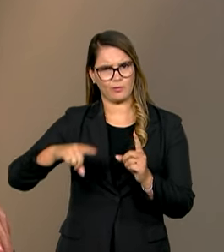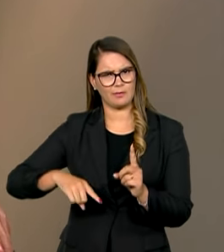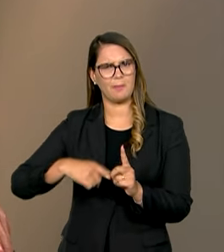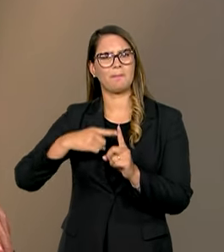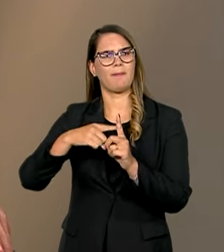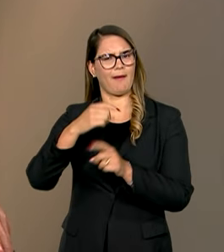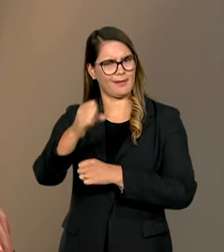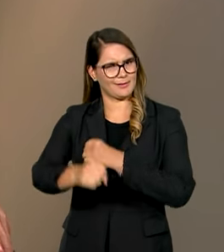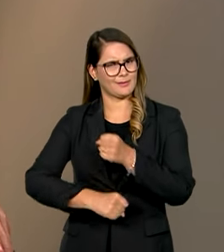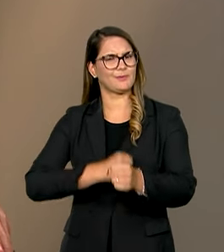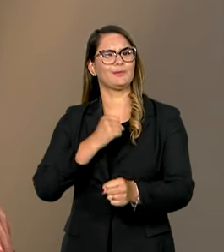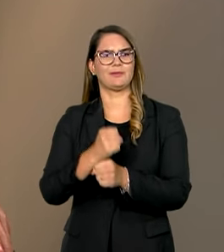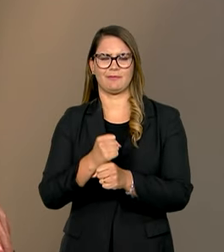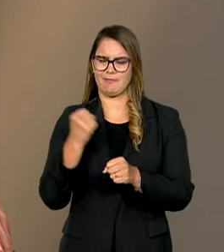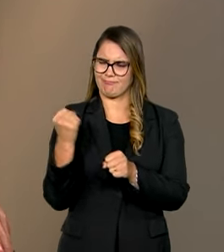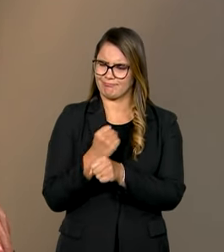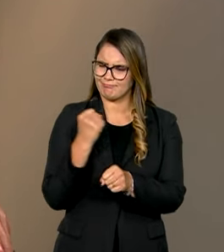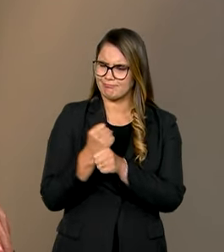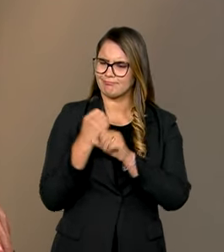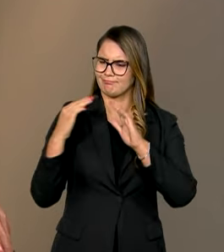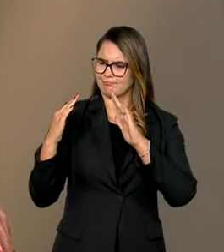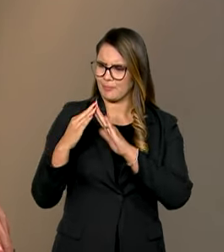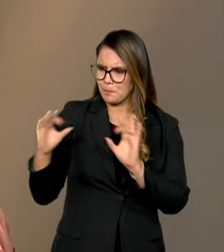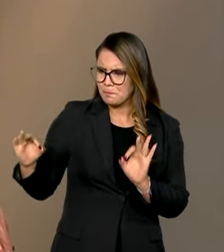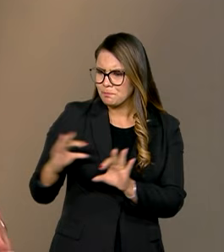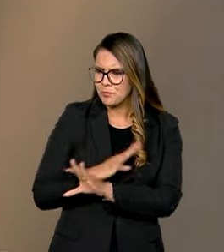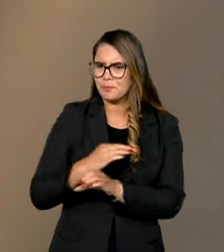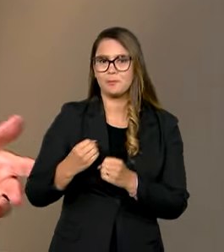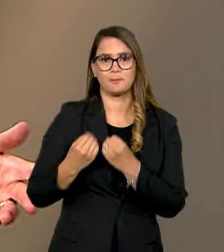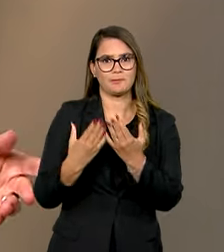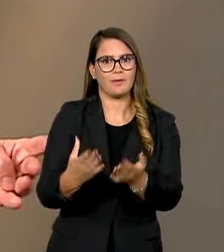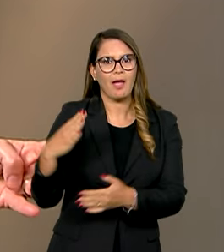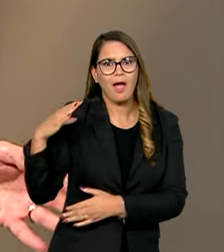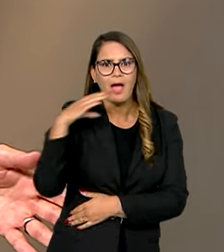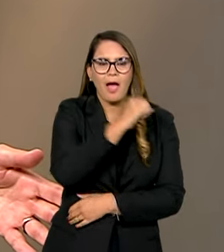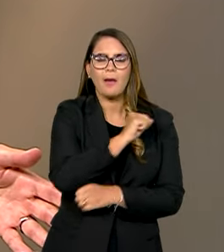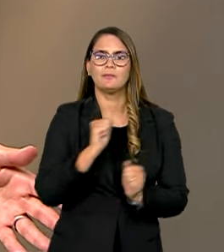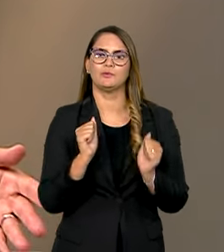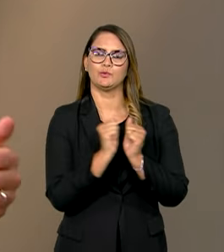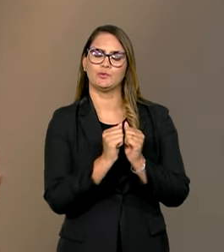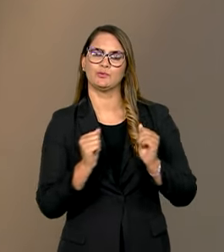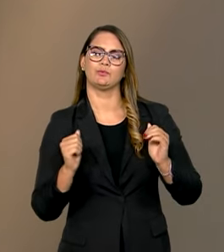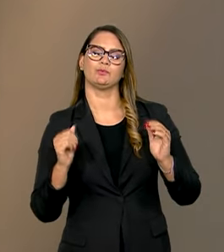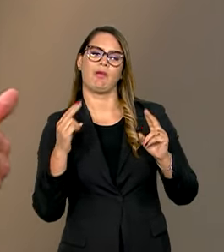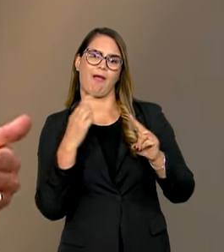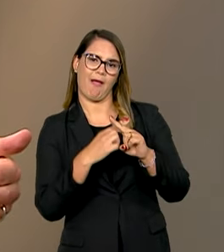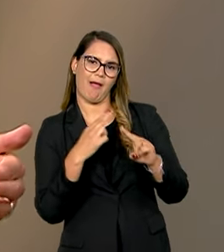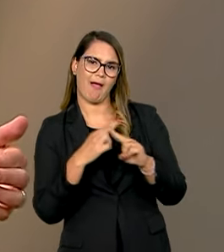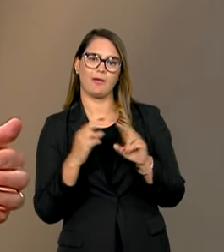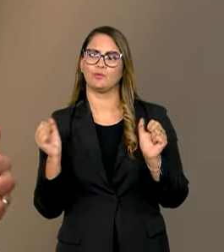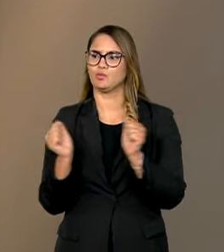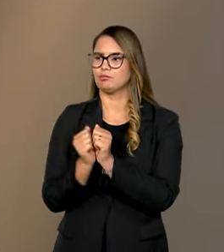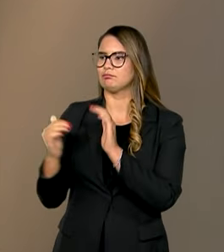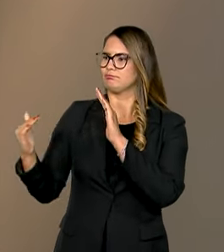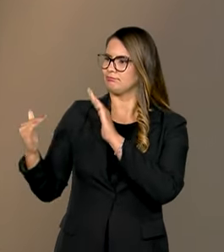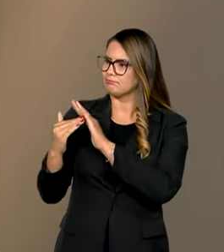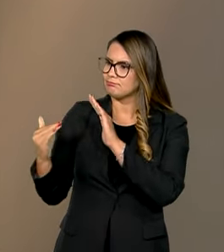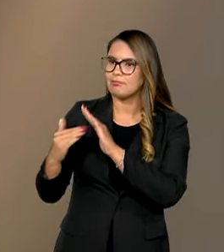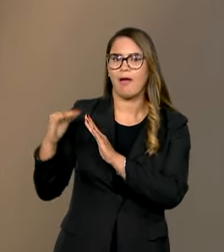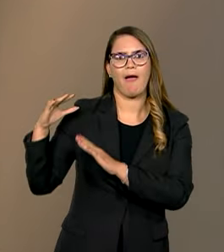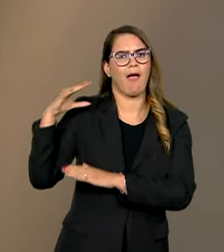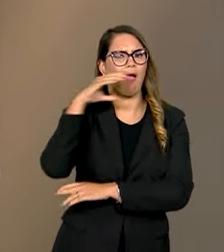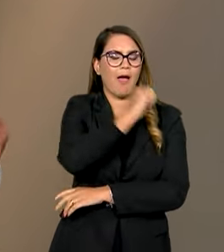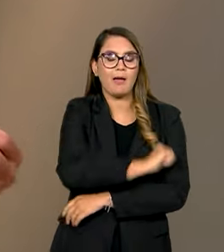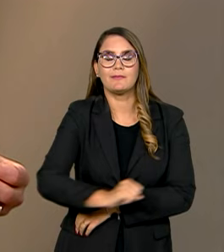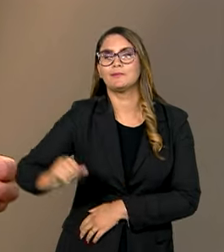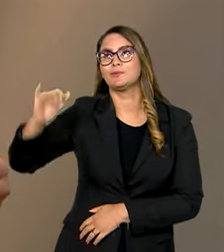de 2024. Nós temos conversado muito para acelerar isso junto à Caixa, junto ao Banco do Brasil, para que a gente possa realizar o máximo